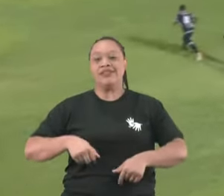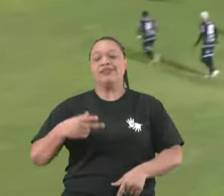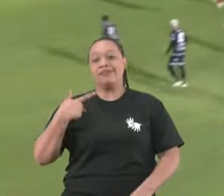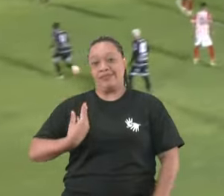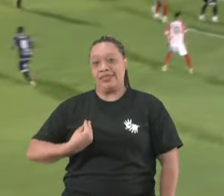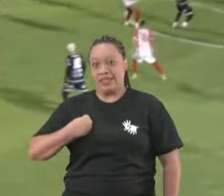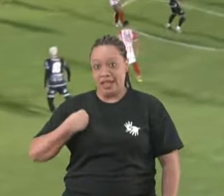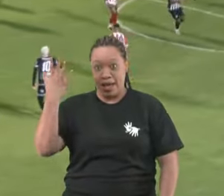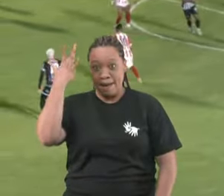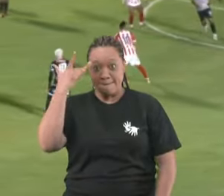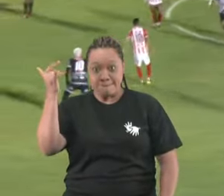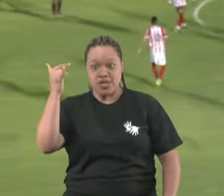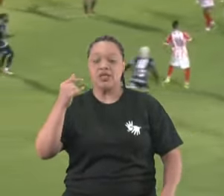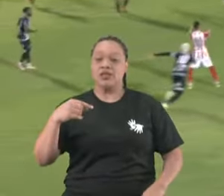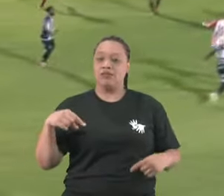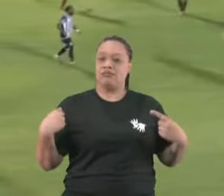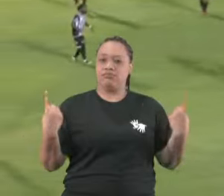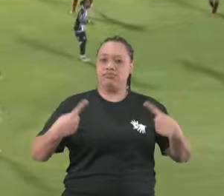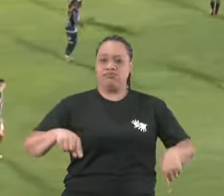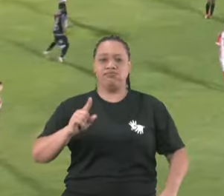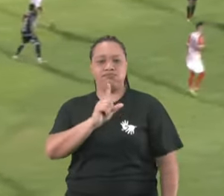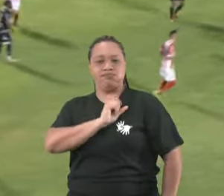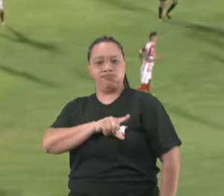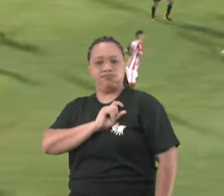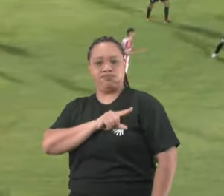amanhã vai acompanhar a final da Copa Alagoas.